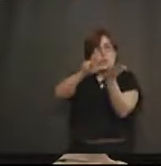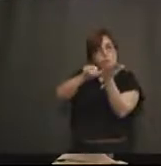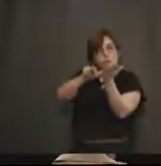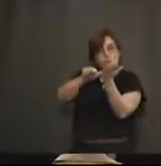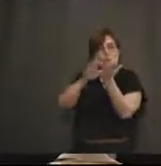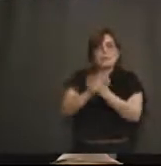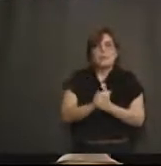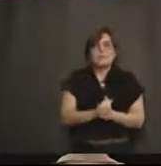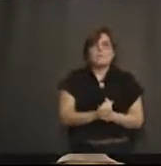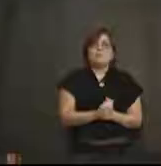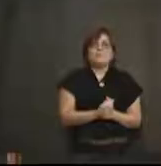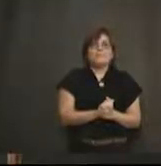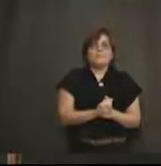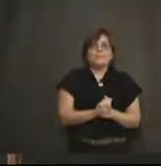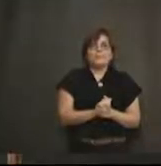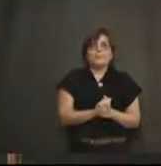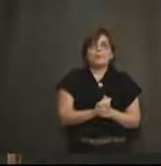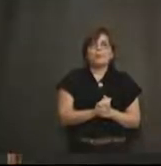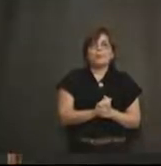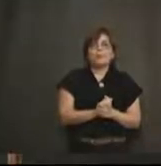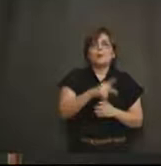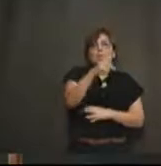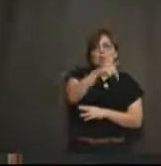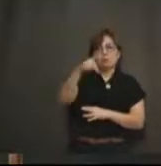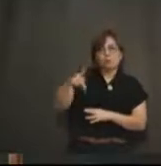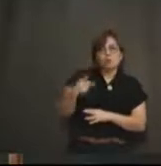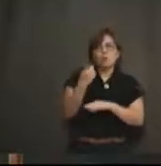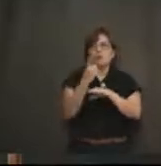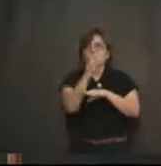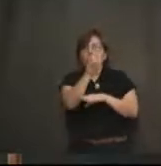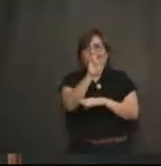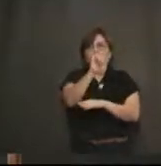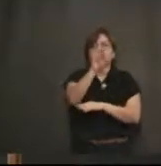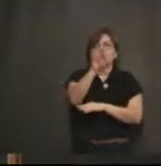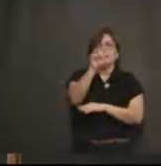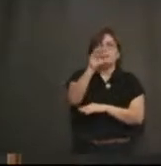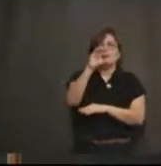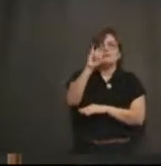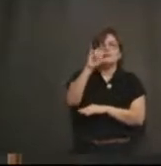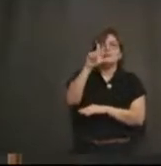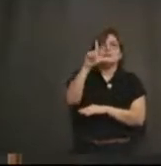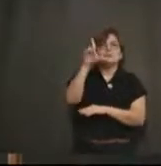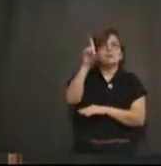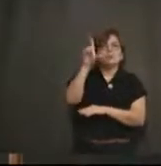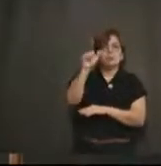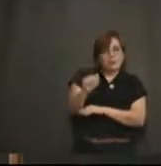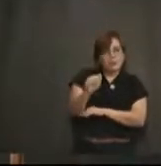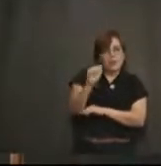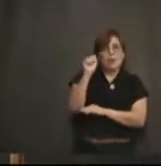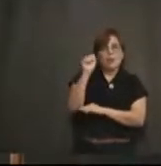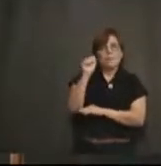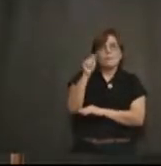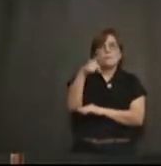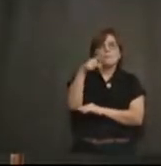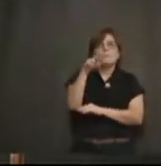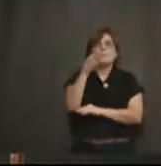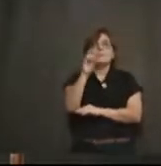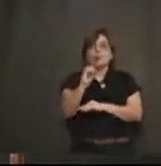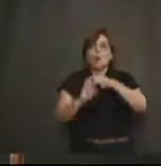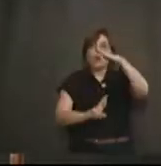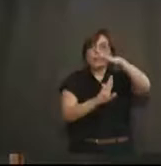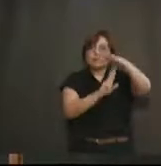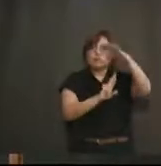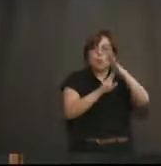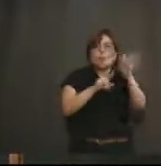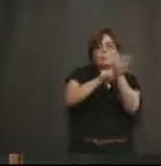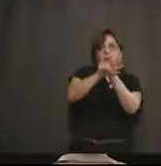Da professora doutora Iracilda Sampaio, pró-reitora de pesquisa e pós-graduação da Universidade Federal do